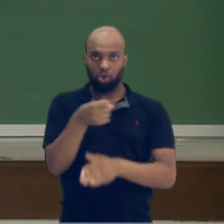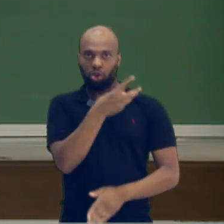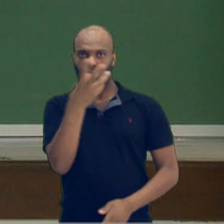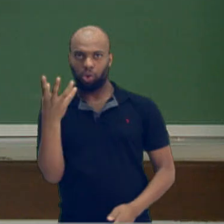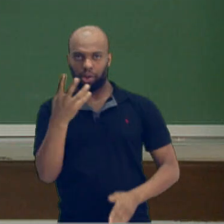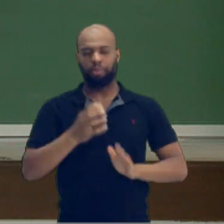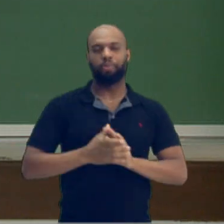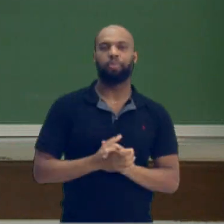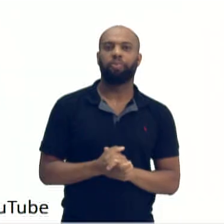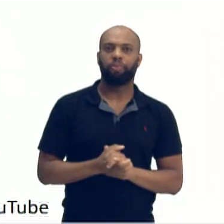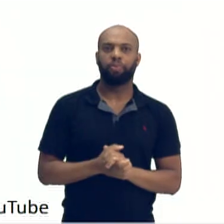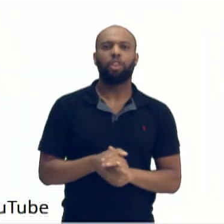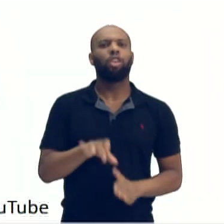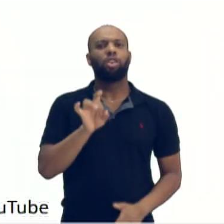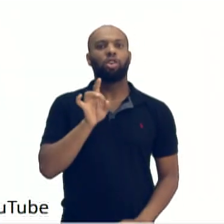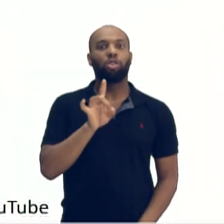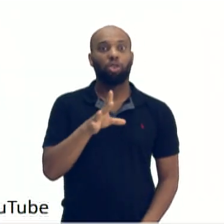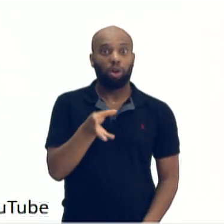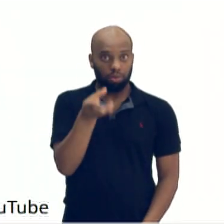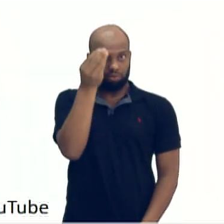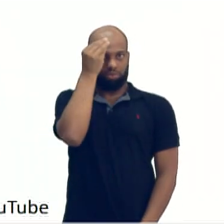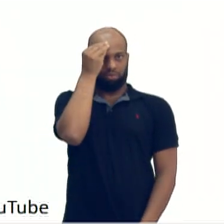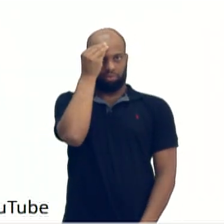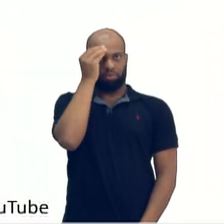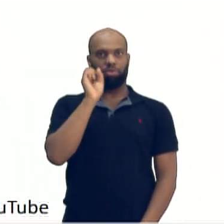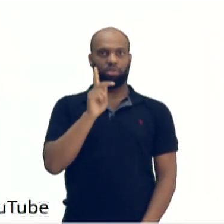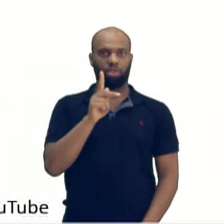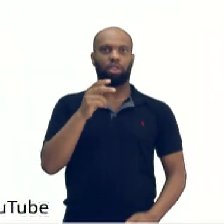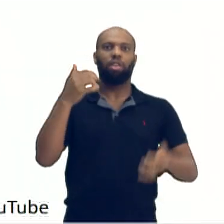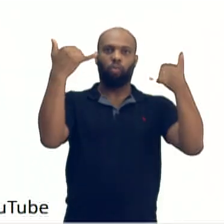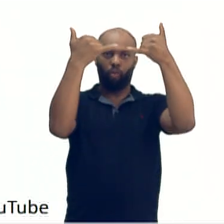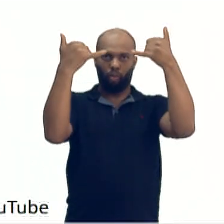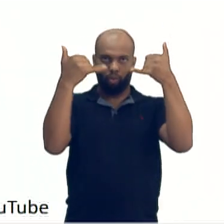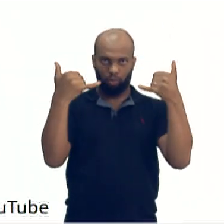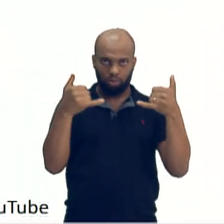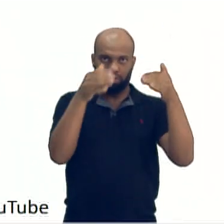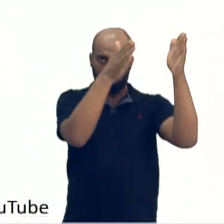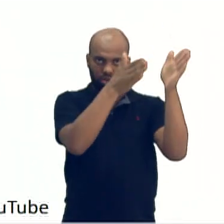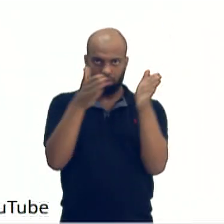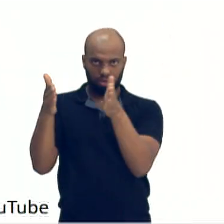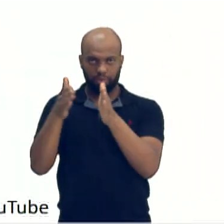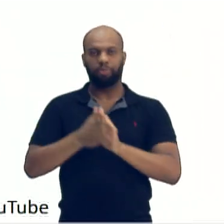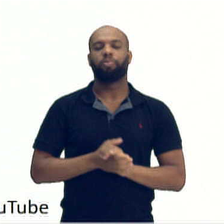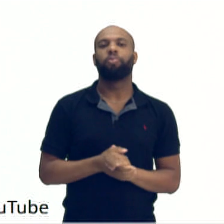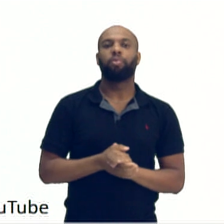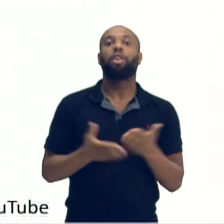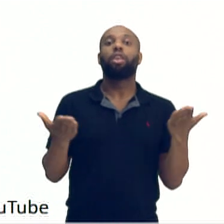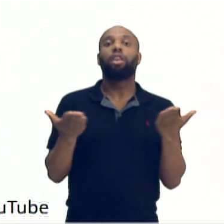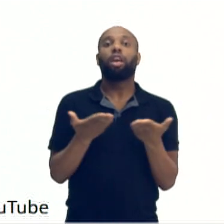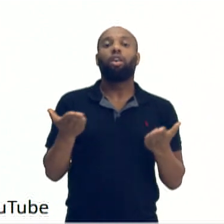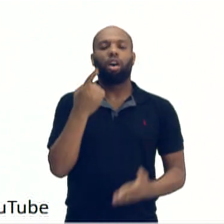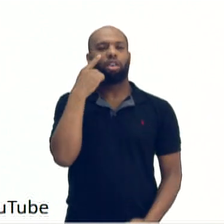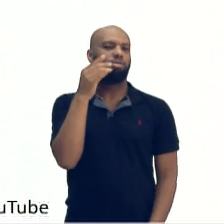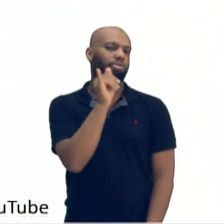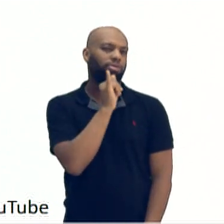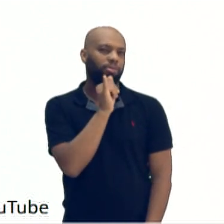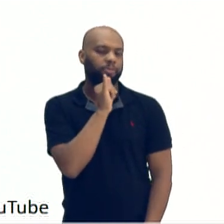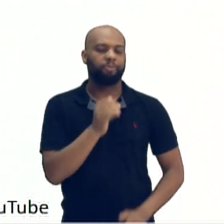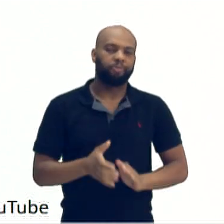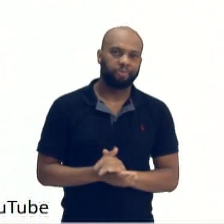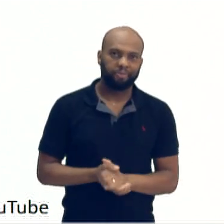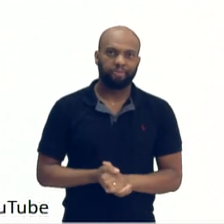certo? Então, só para a gente não esquecer aqui, linha e coluna, tá? Vamos ver, então, alguns exemplos